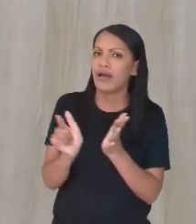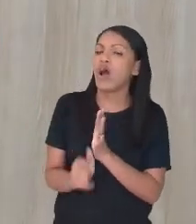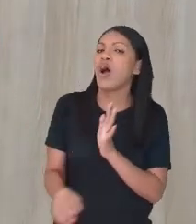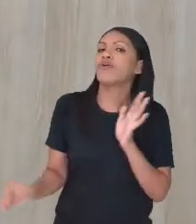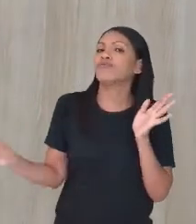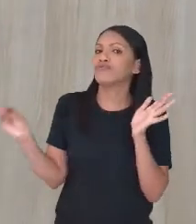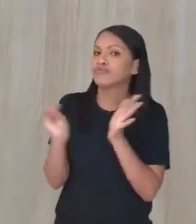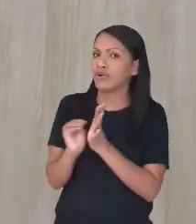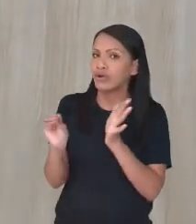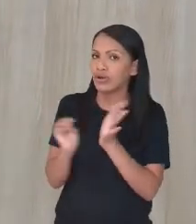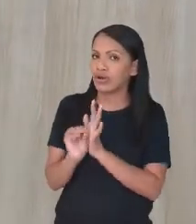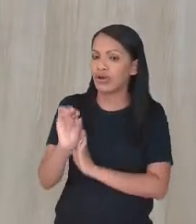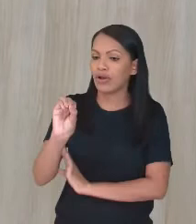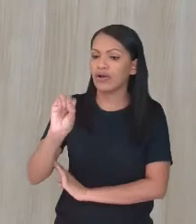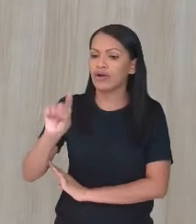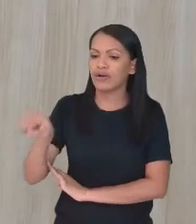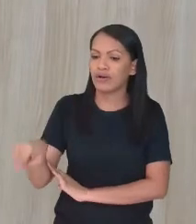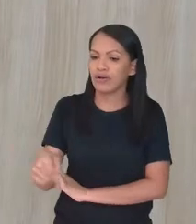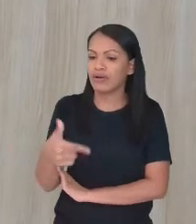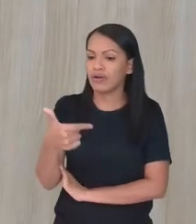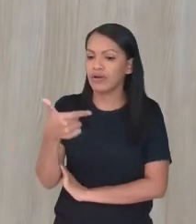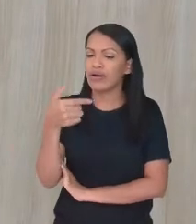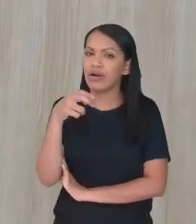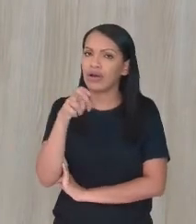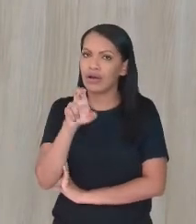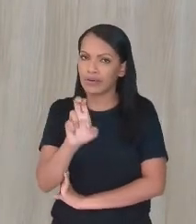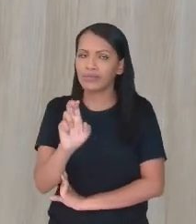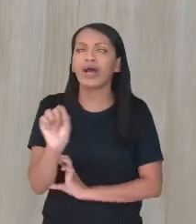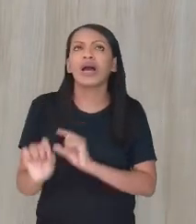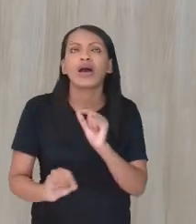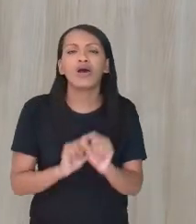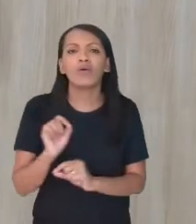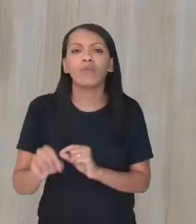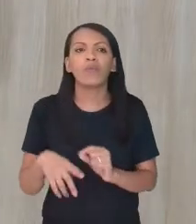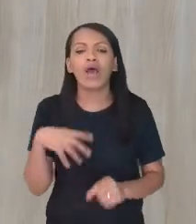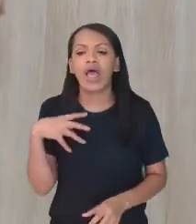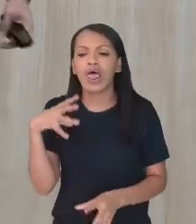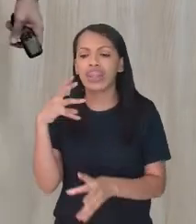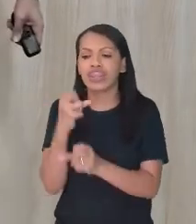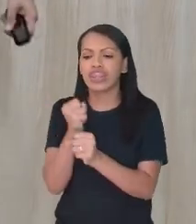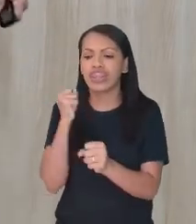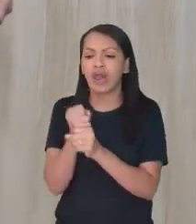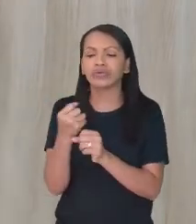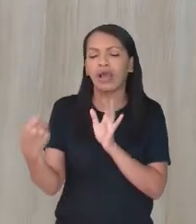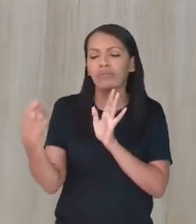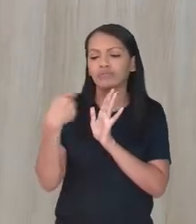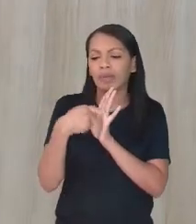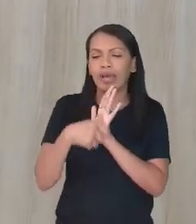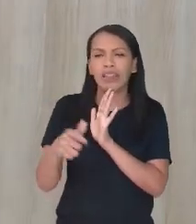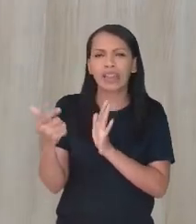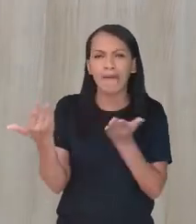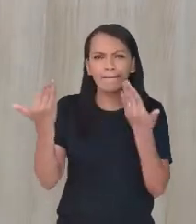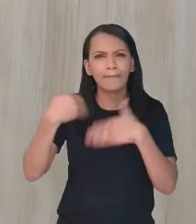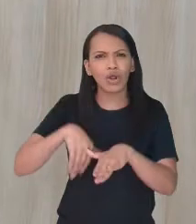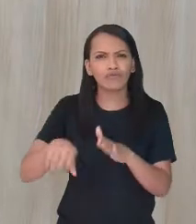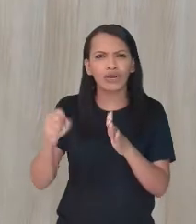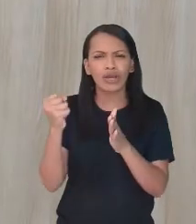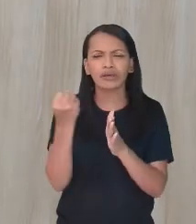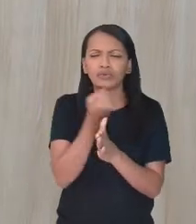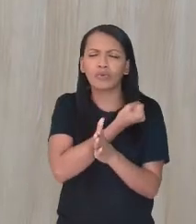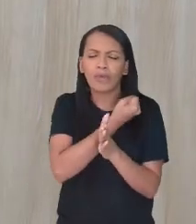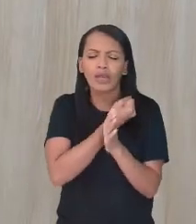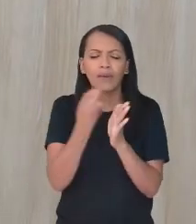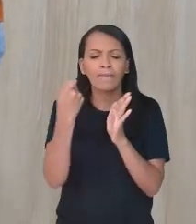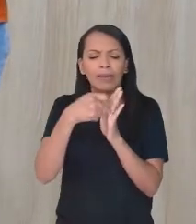décimos, ele sabe o que representa. Se a gente coloca uma nota faltando aí meio ponto, ele também sabe o que representa.